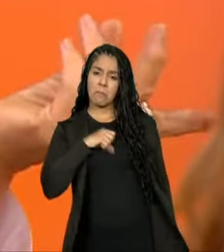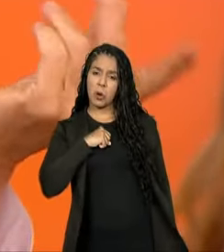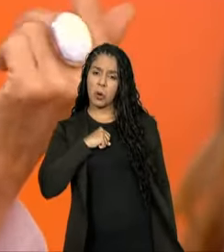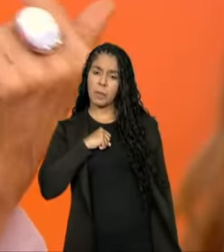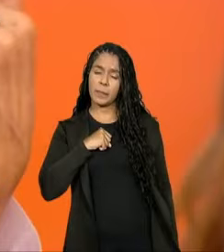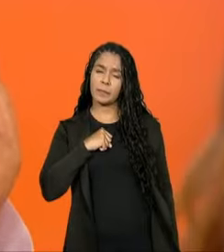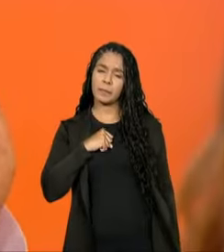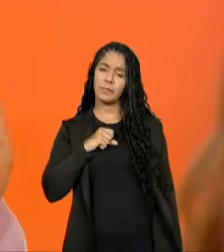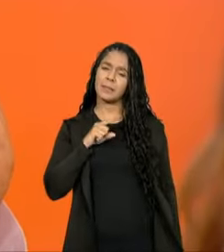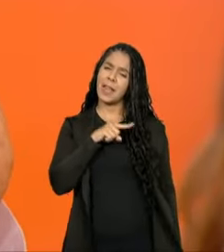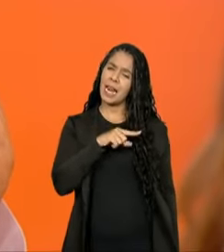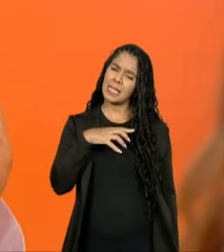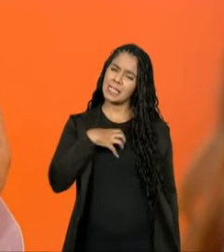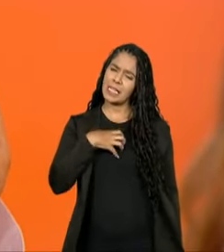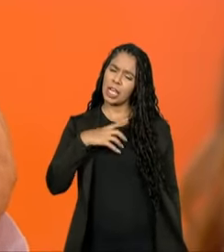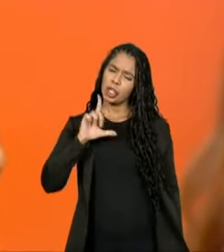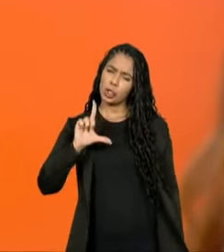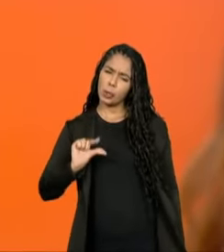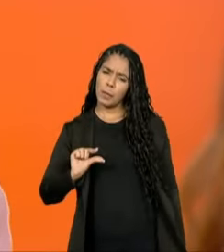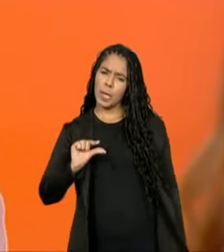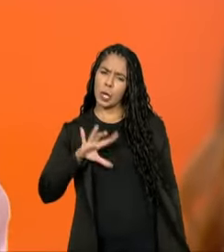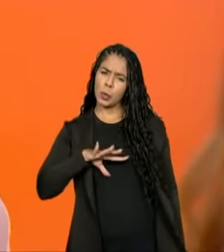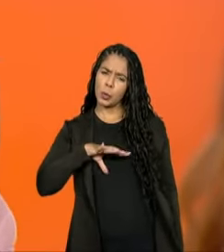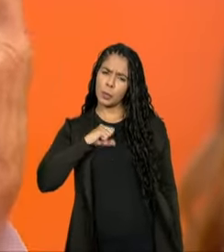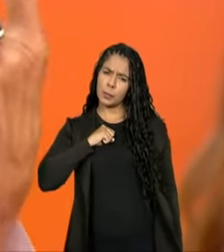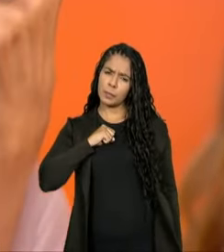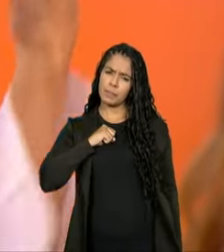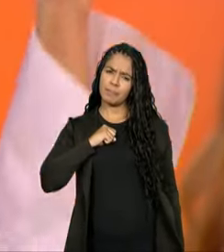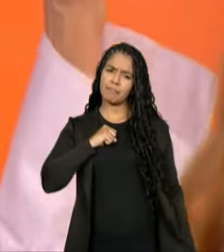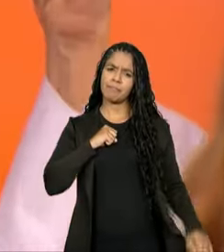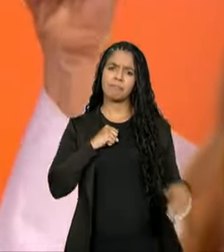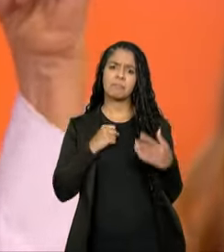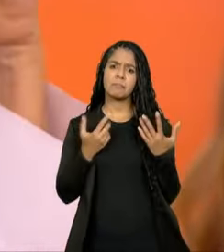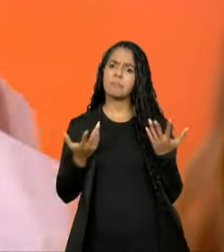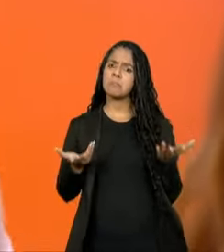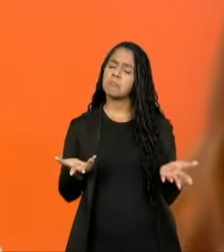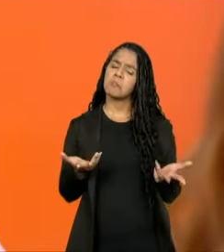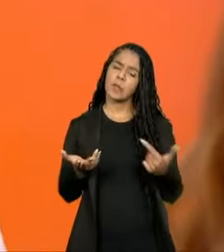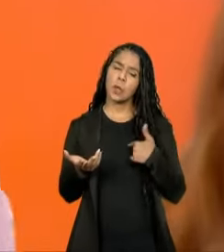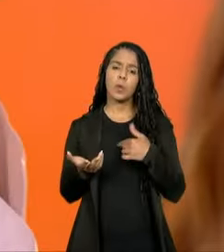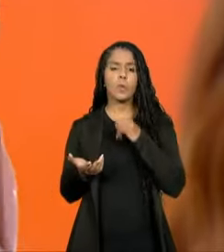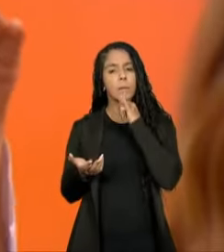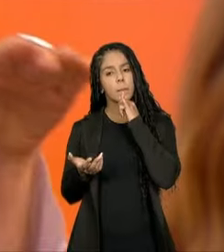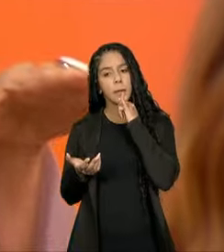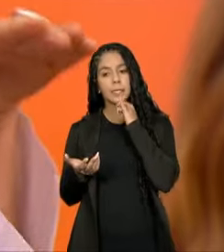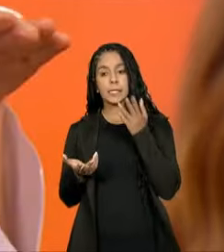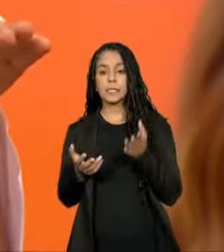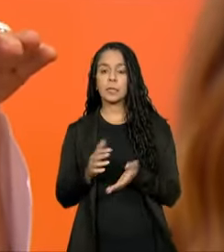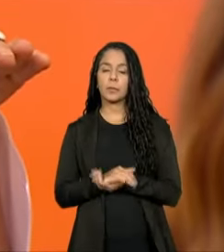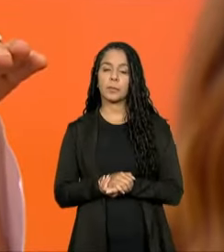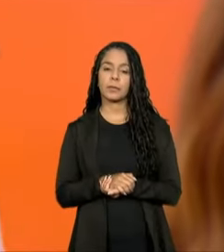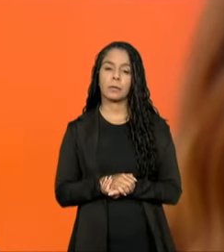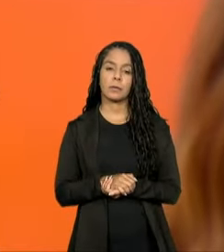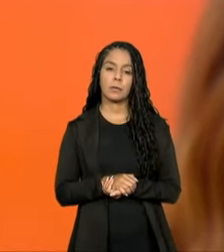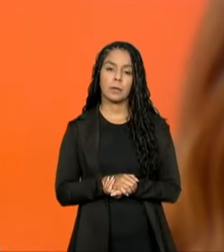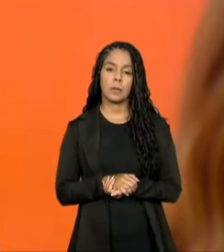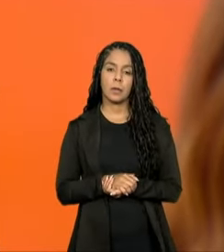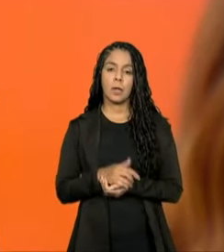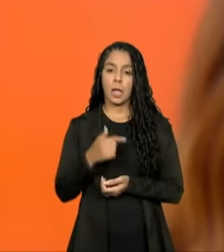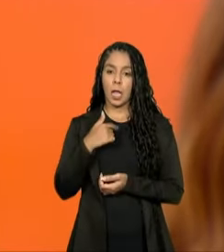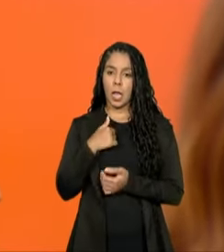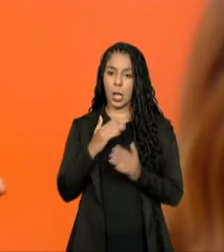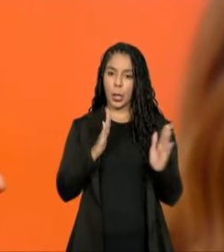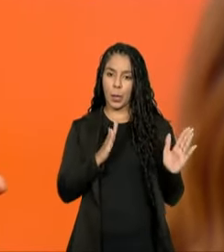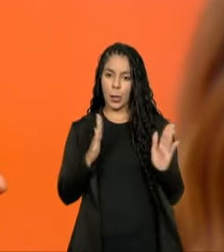Será que elas sentem menos menopausa? E será que... Eu, por exemplo, eu entrei no